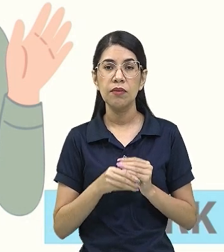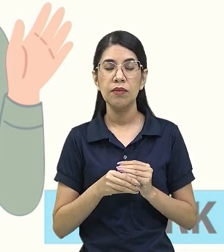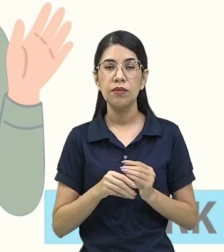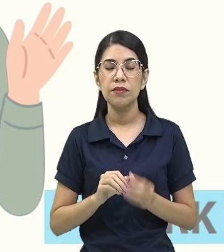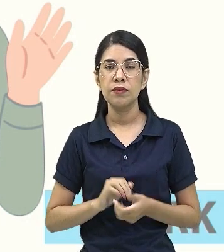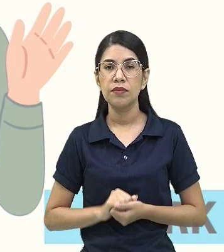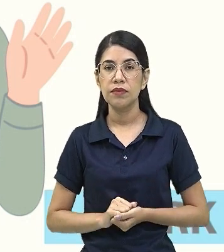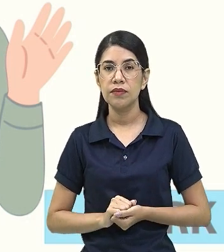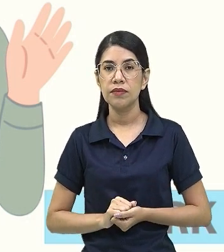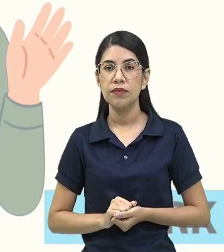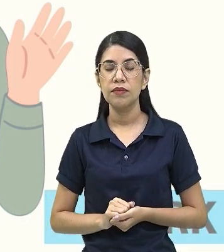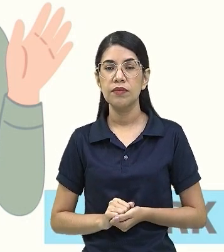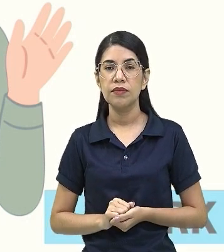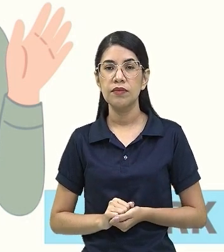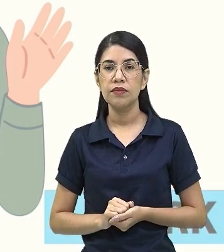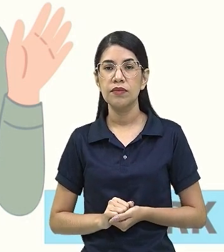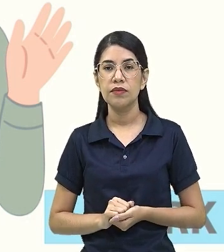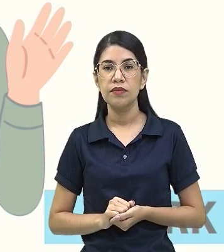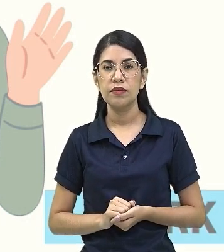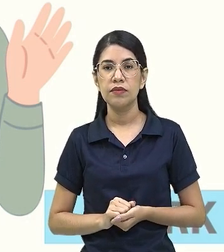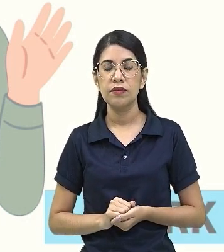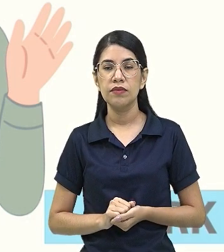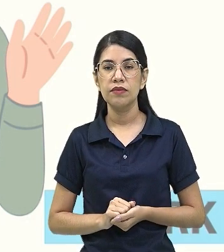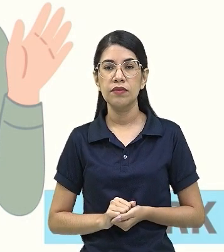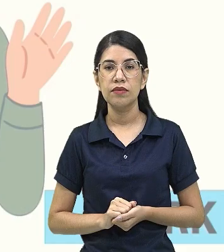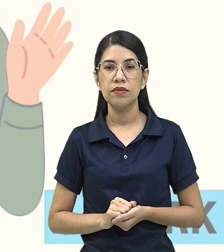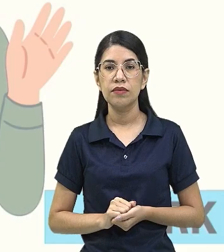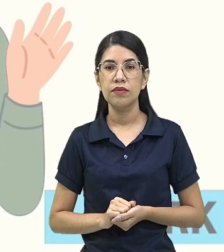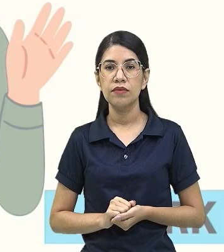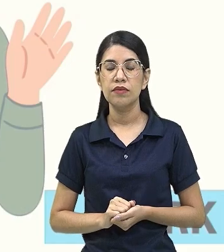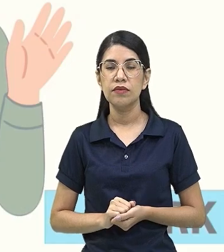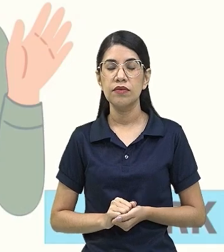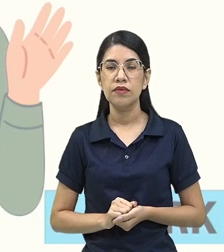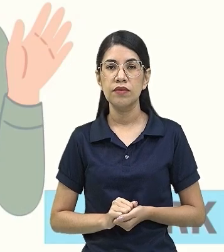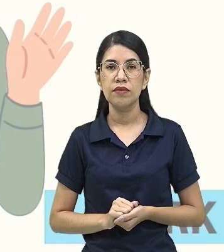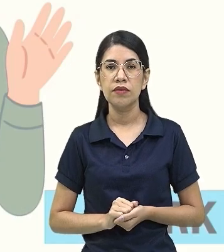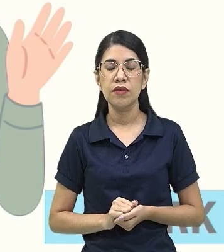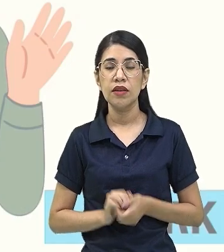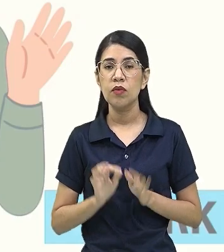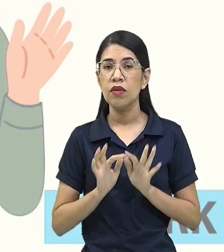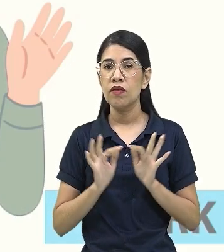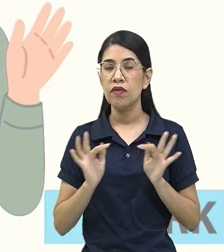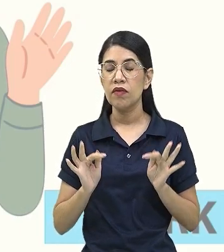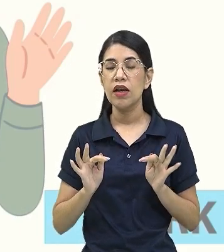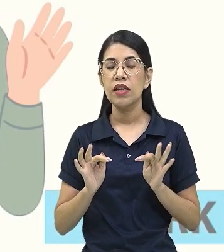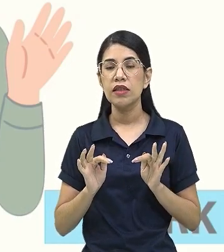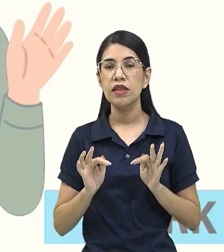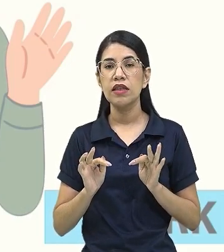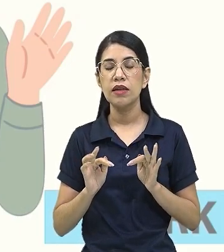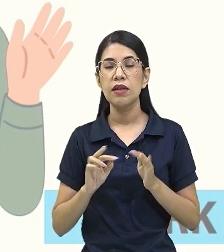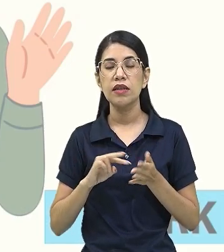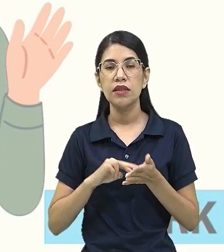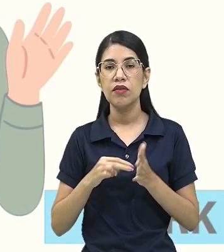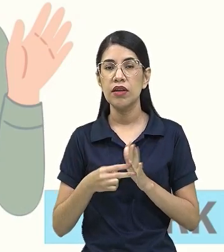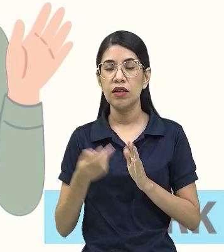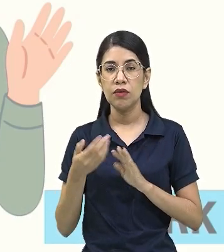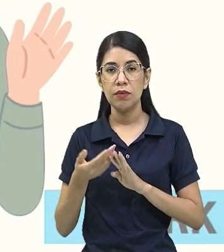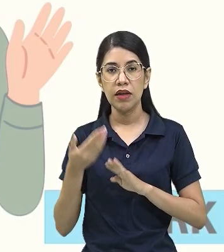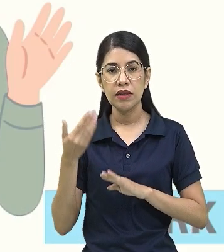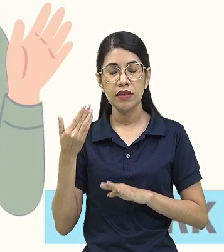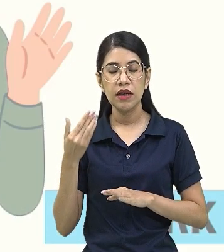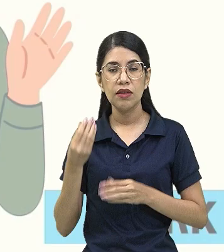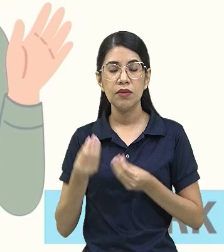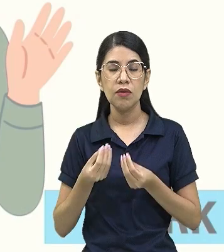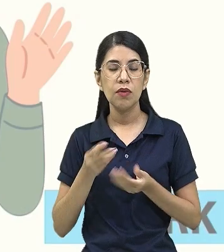was playing football with my friends. Essa frase está no passado, mas ela está no